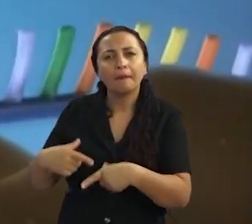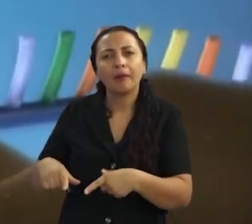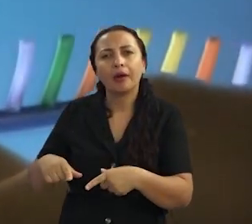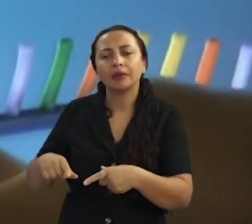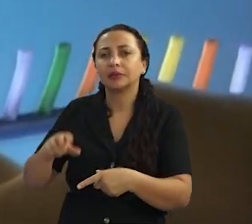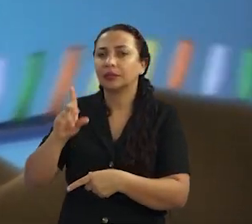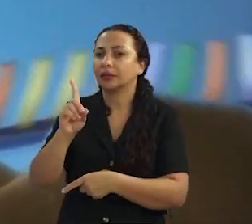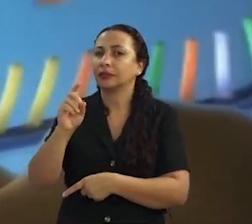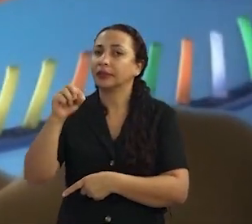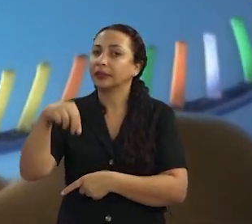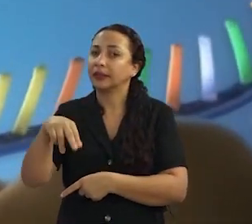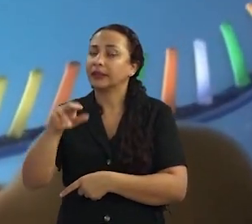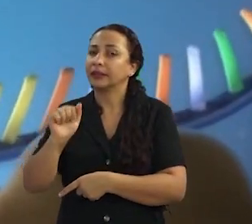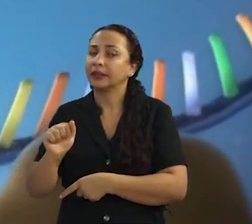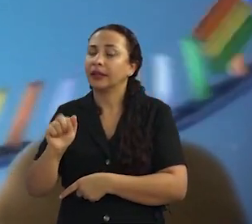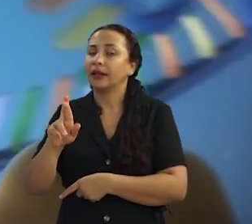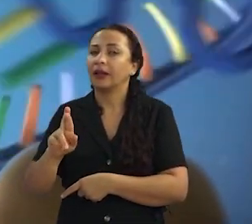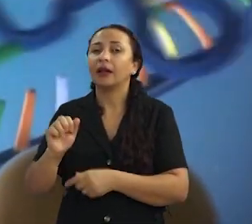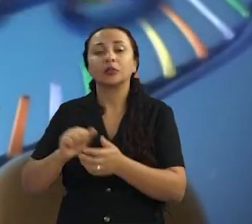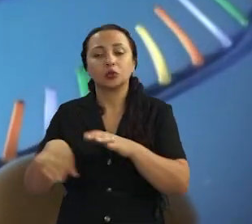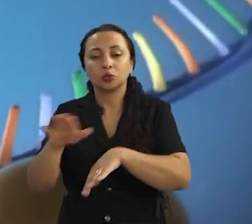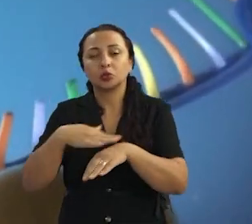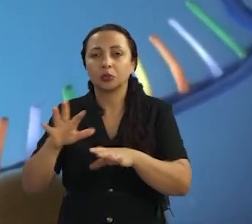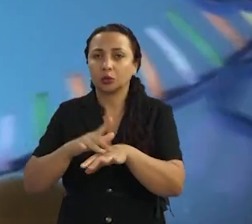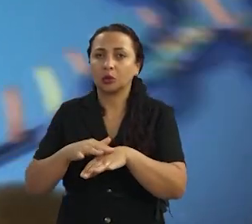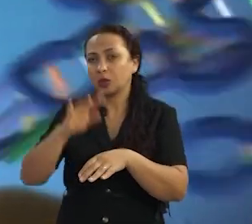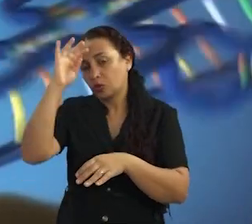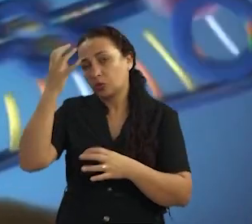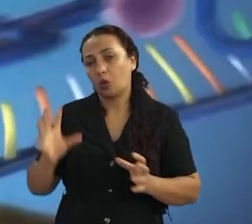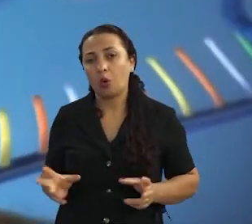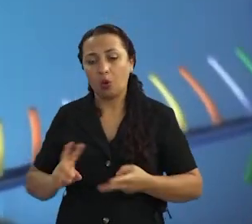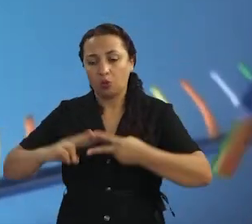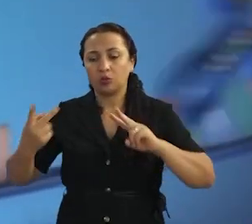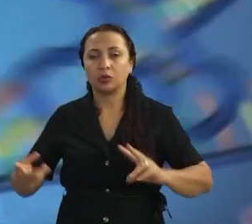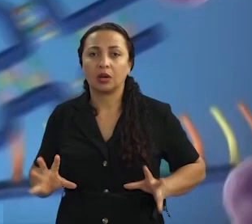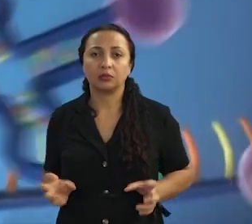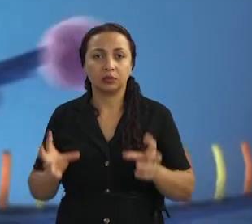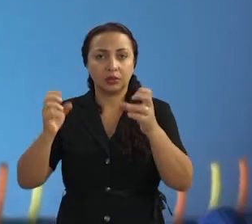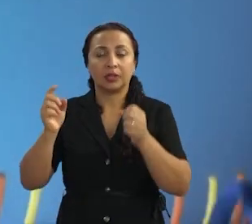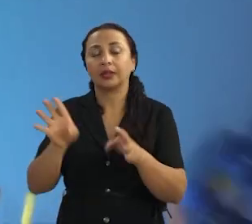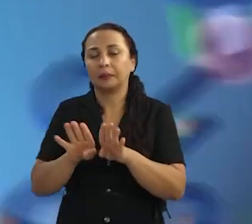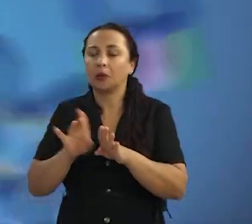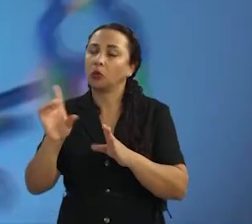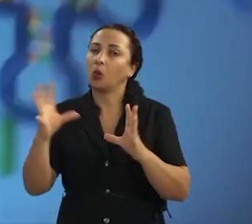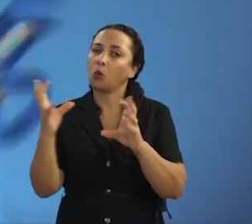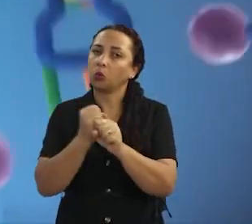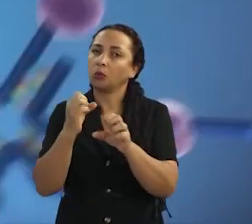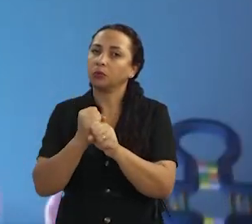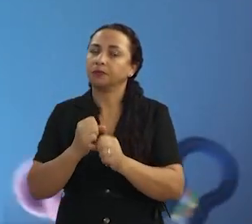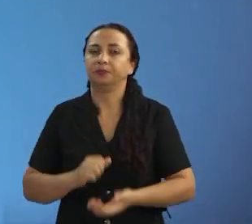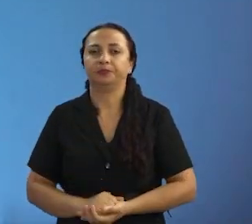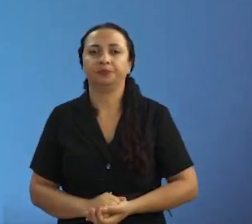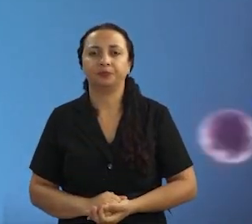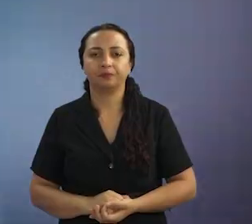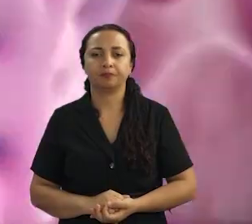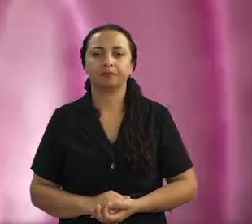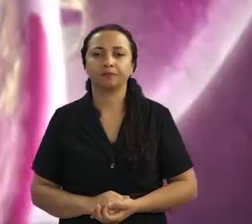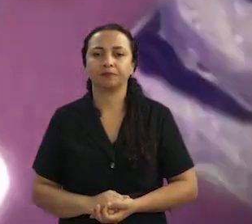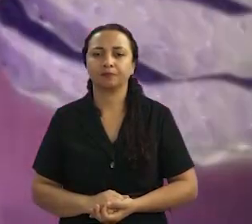esses RNAs não codificantes agem sobre a doença. Não só os genes codificantes, mas como os RNAs não codificantes.